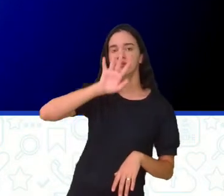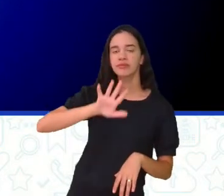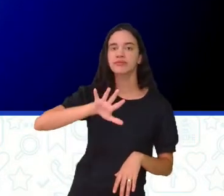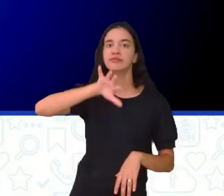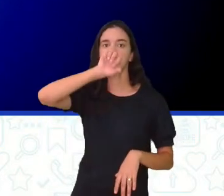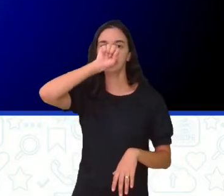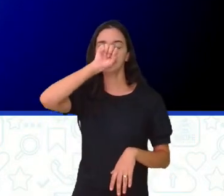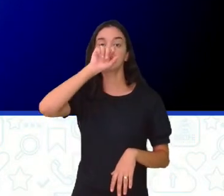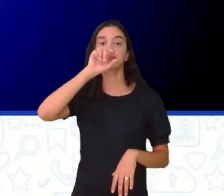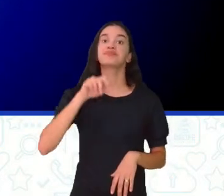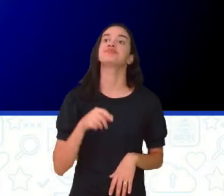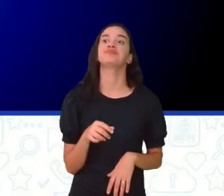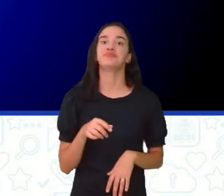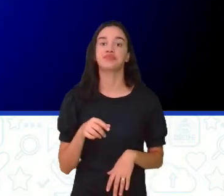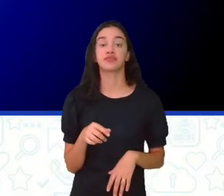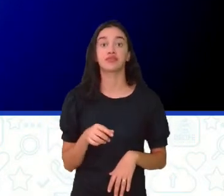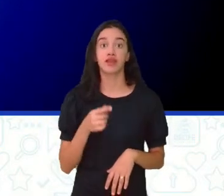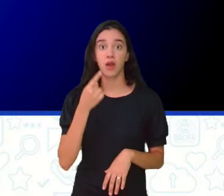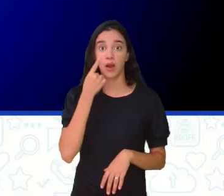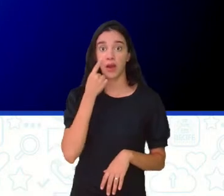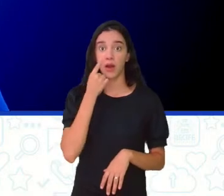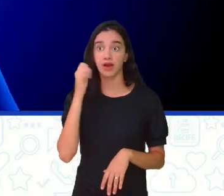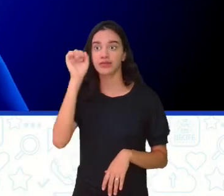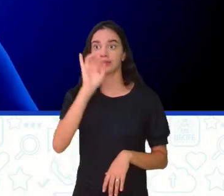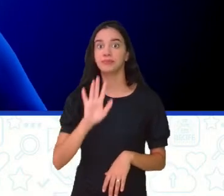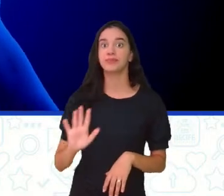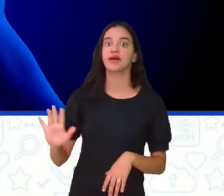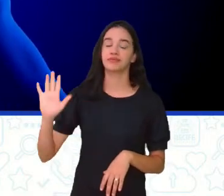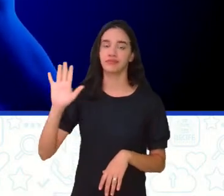e pulmões. Então, à medida que essa imagem vai